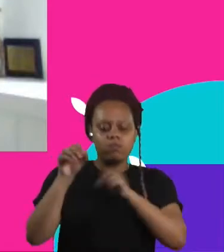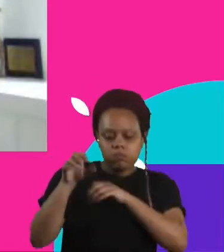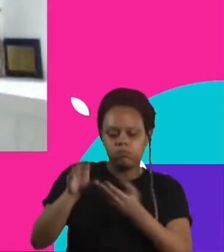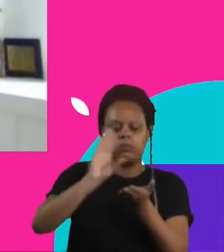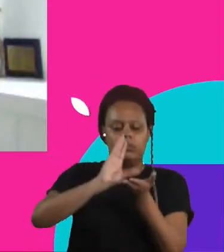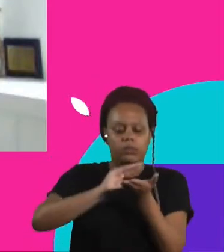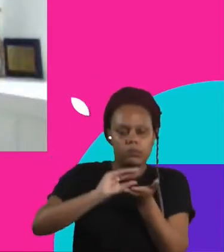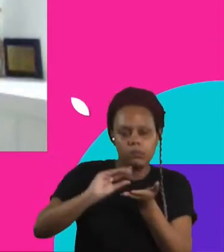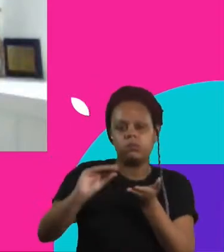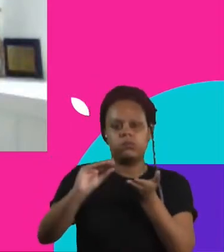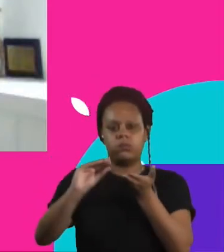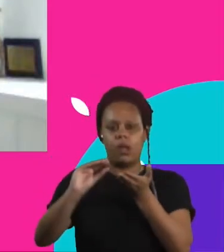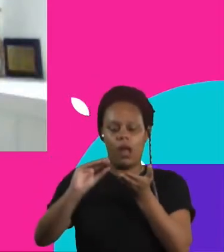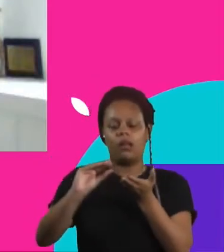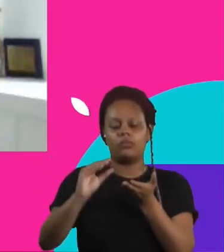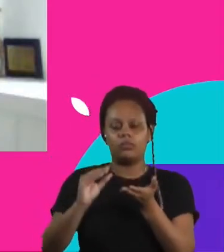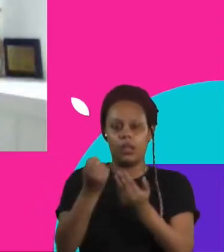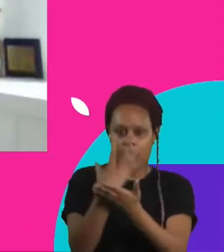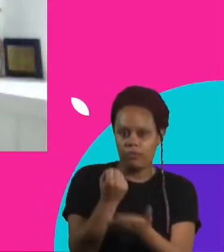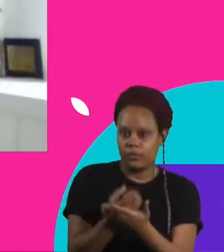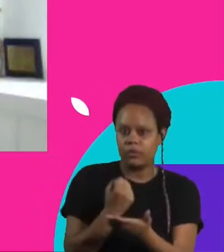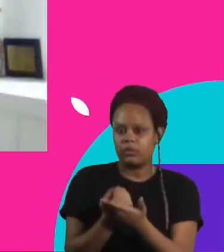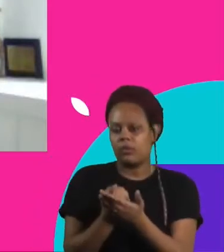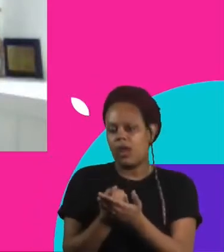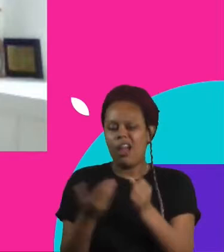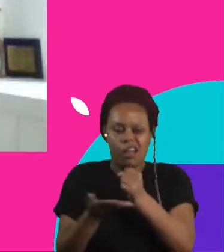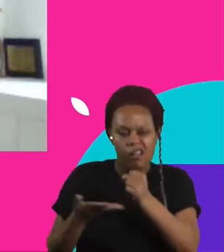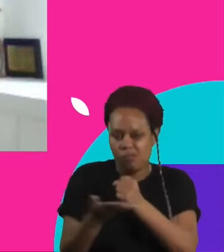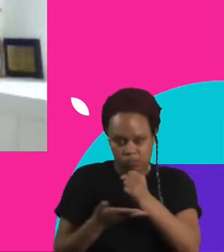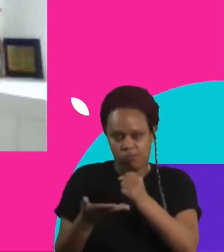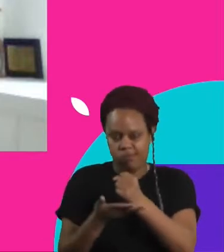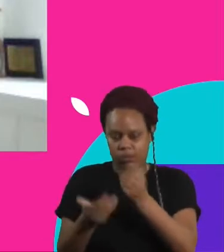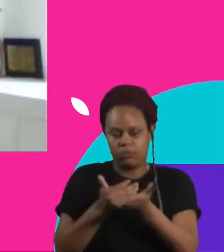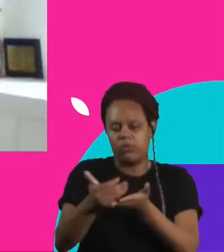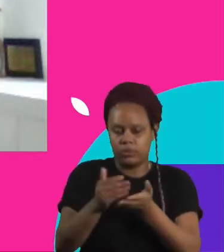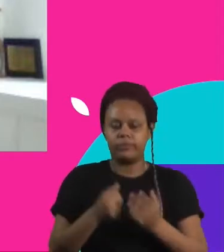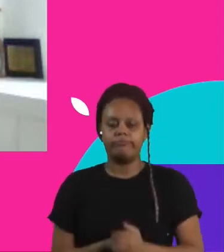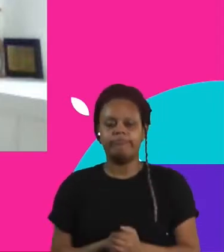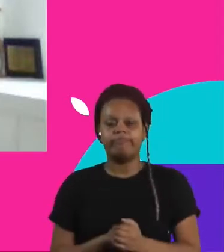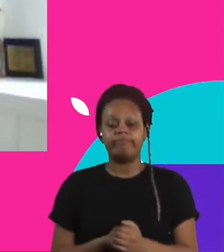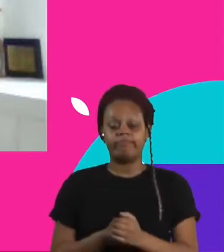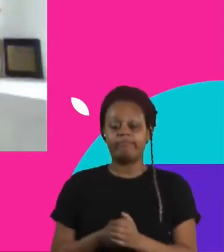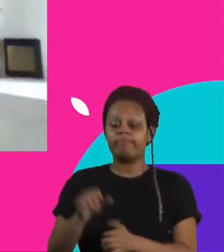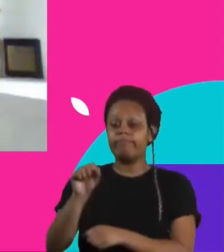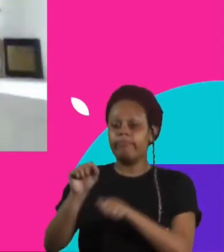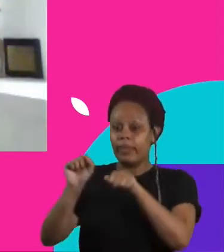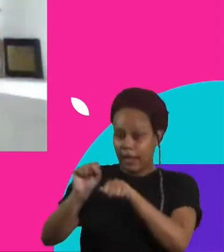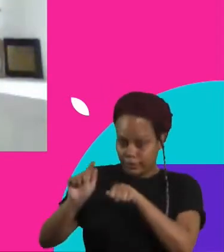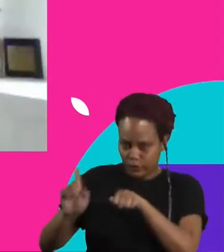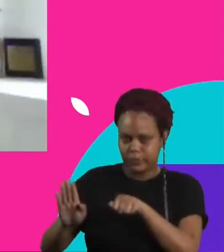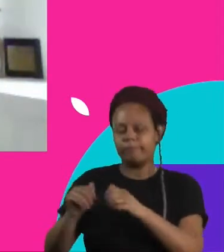que sirva de pano de fundo para a nossa conversa aqui, né? O Social Good Brasil realmente foi pioneiro